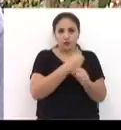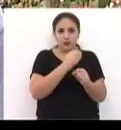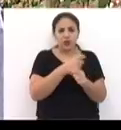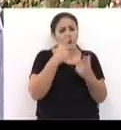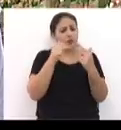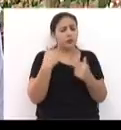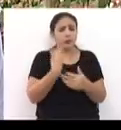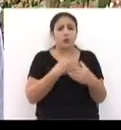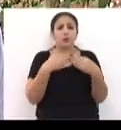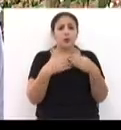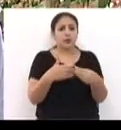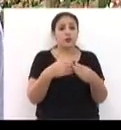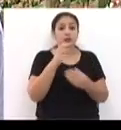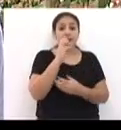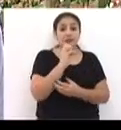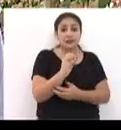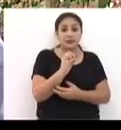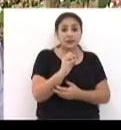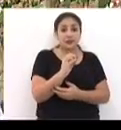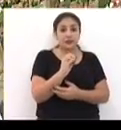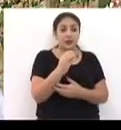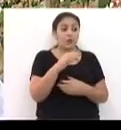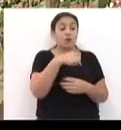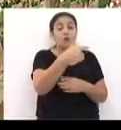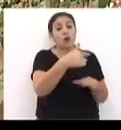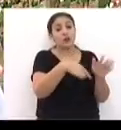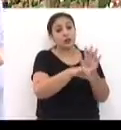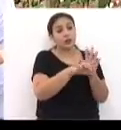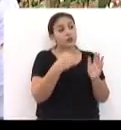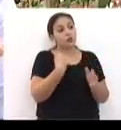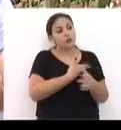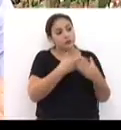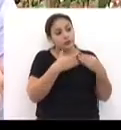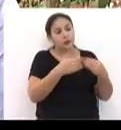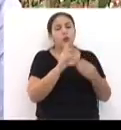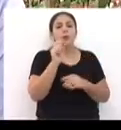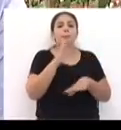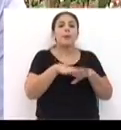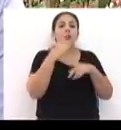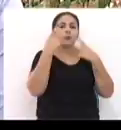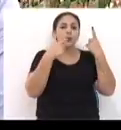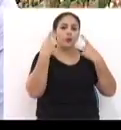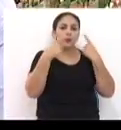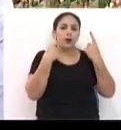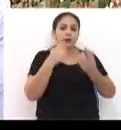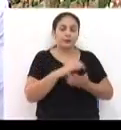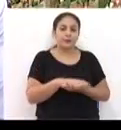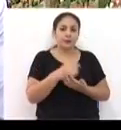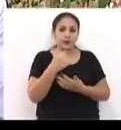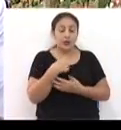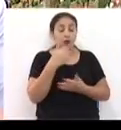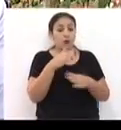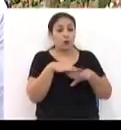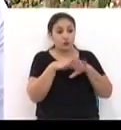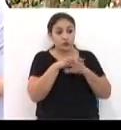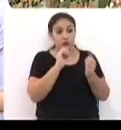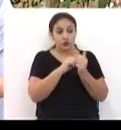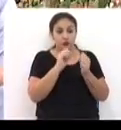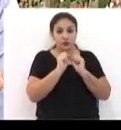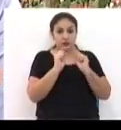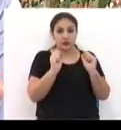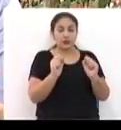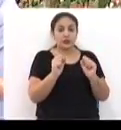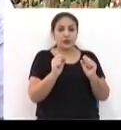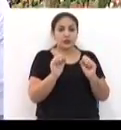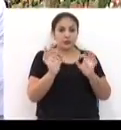vem o país fazendo. As obras irregulares estão sendo seguidas. E o que mais me preocupou quando eu apresentei o projeto? Eu fui conversar com a Secretaria